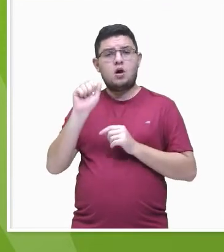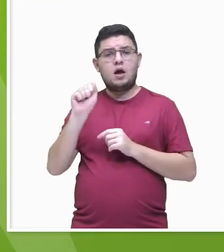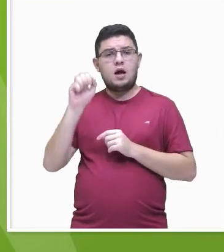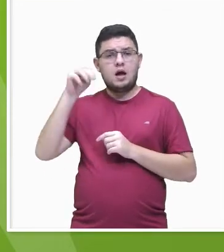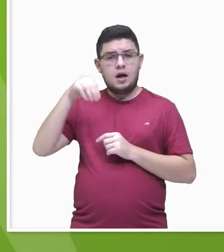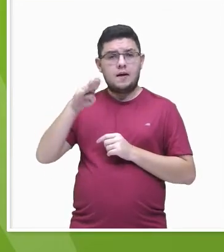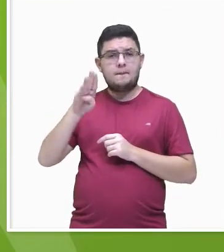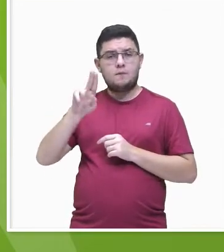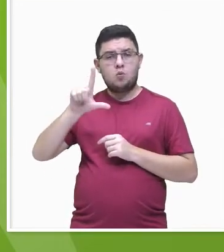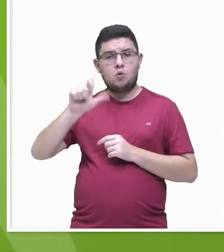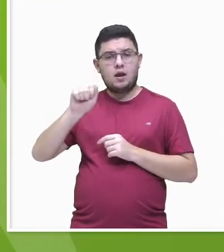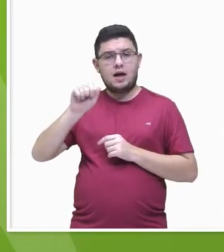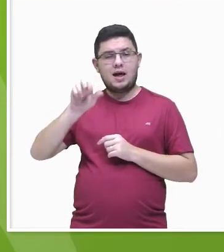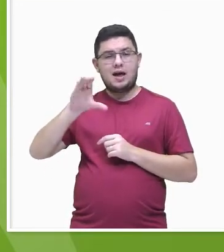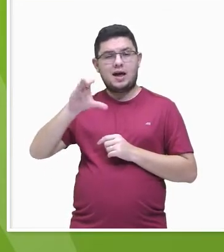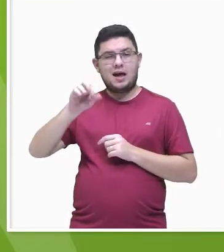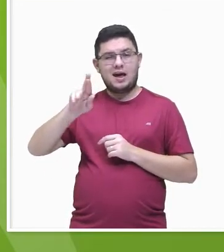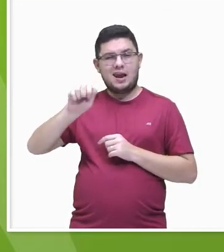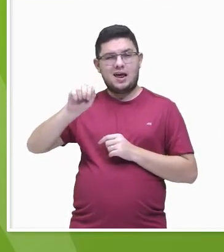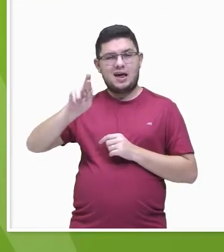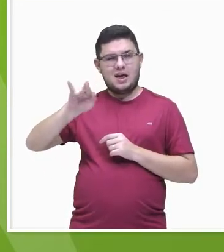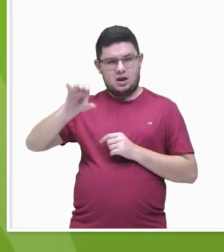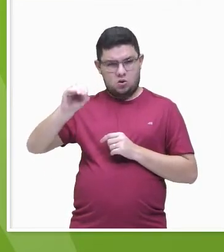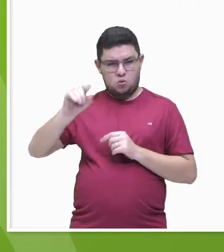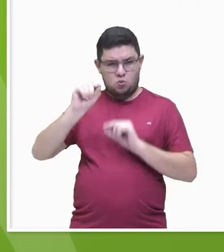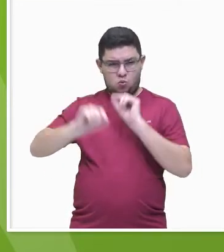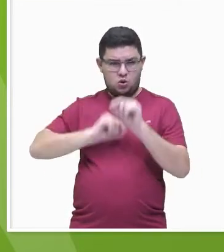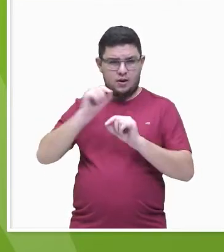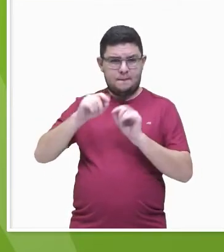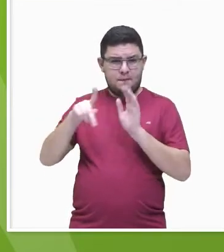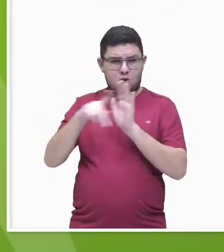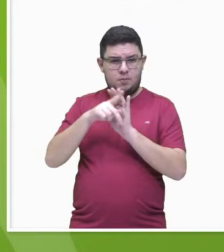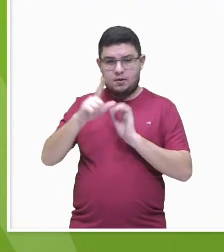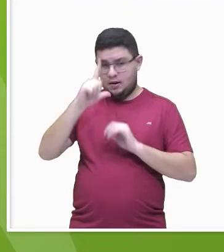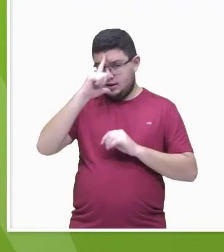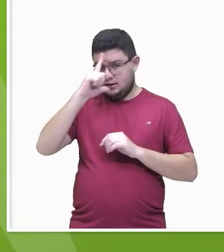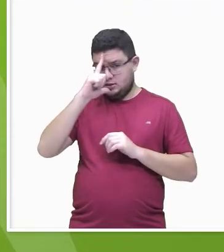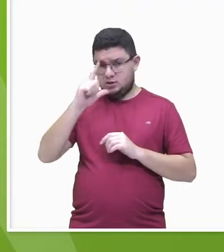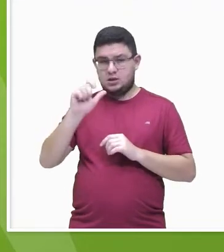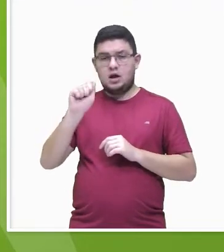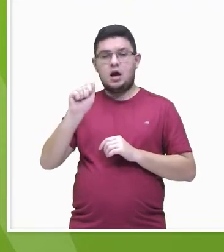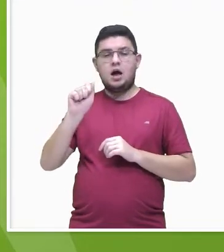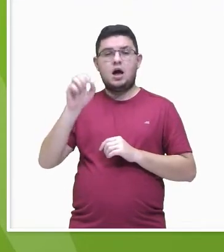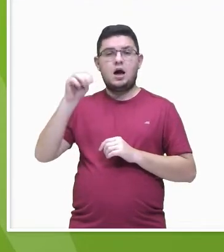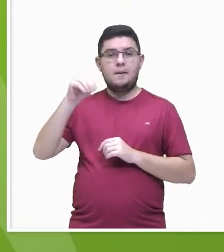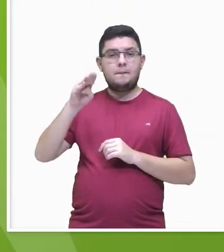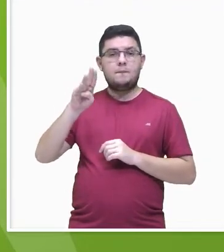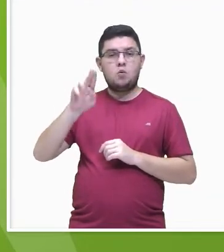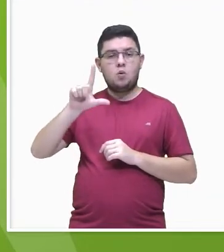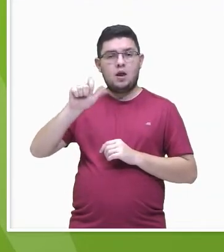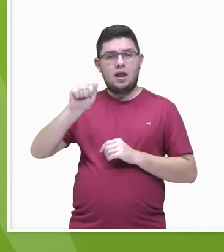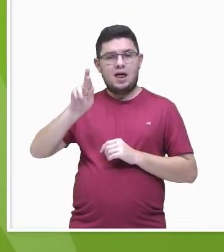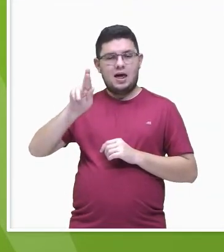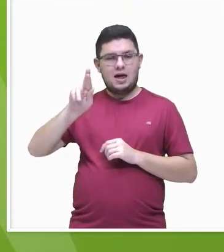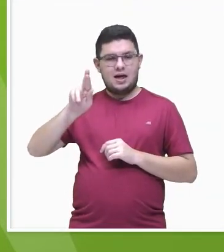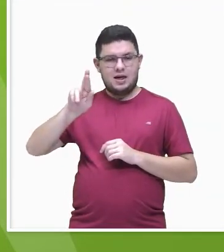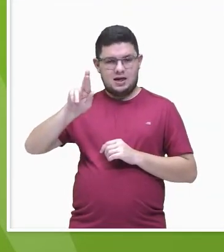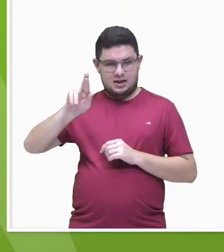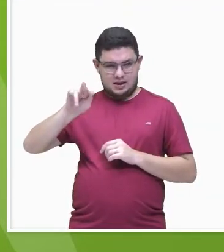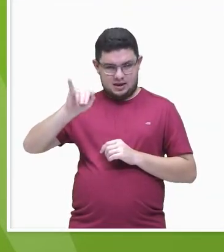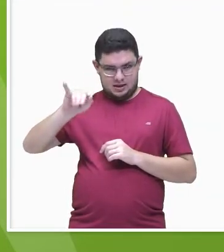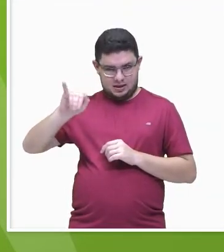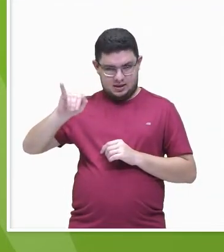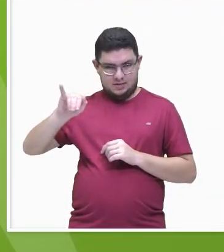ambulacrário, ela vem do latim ambulare, que significa o quê? Caminhar. Então, através desse